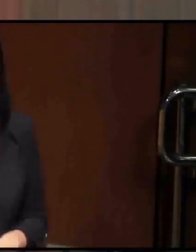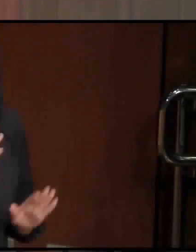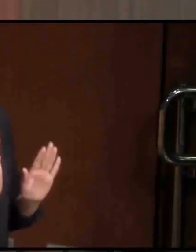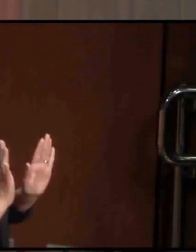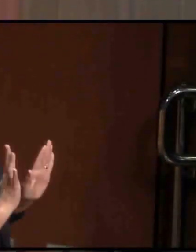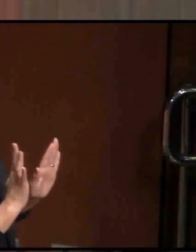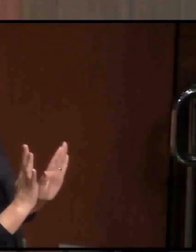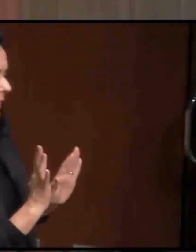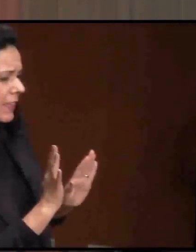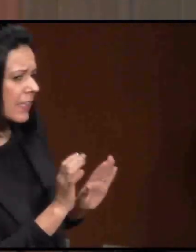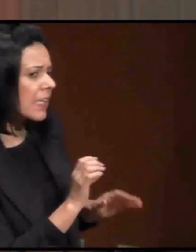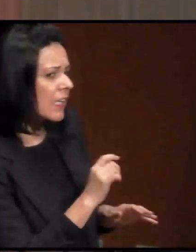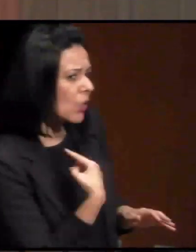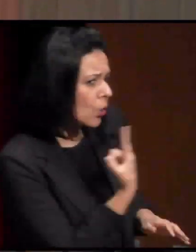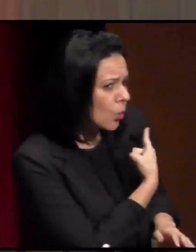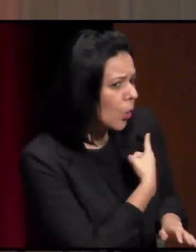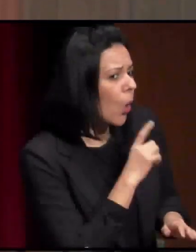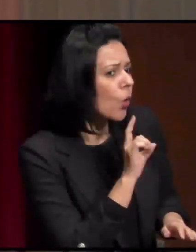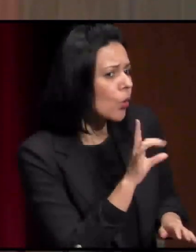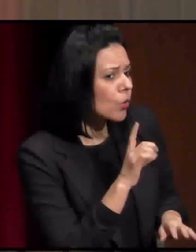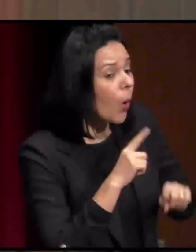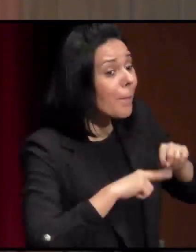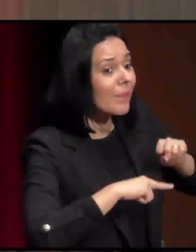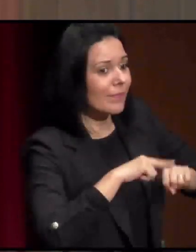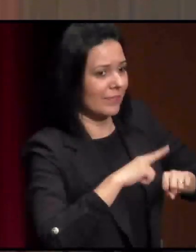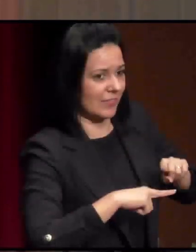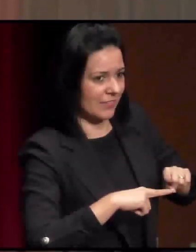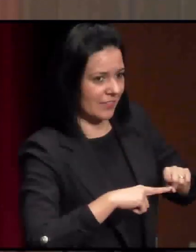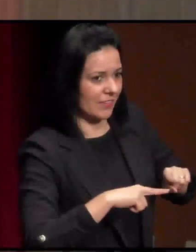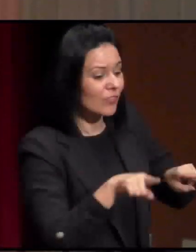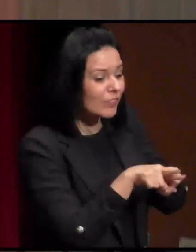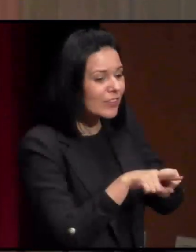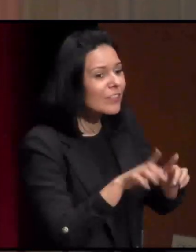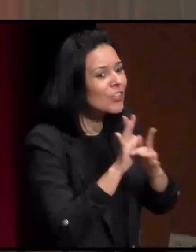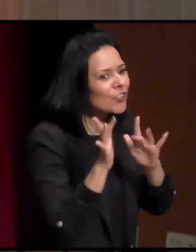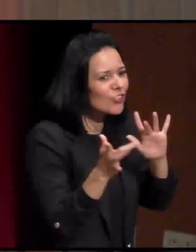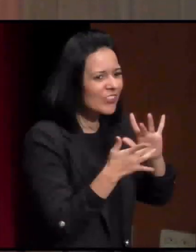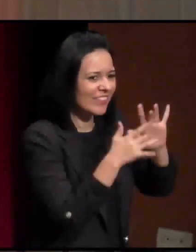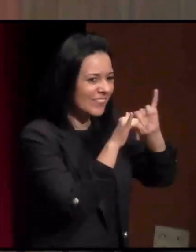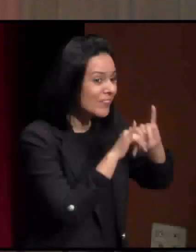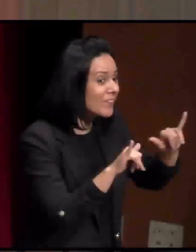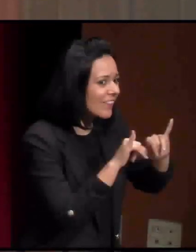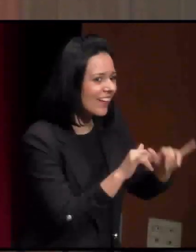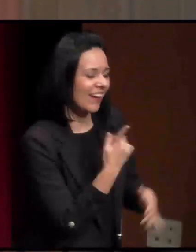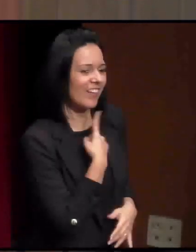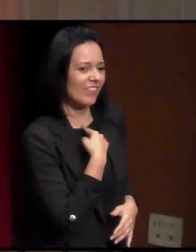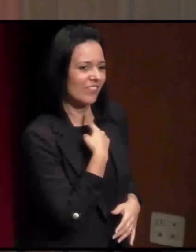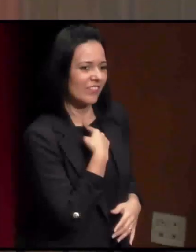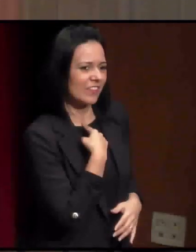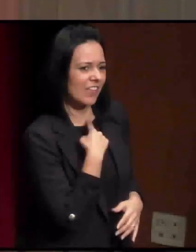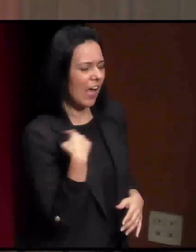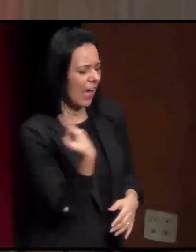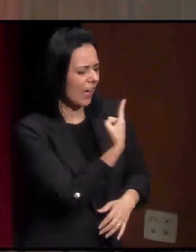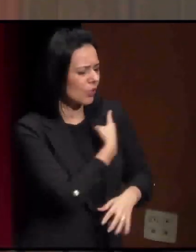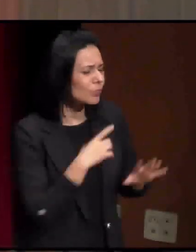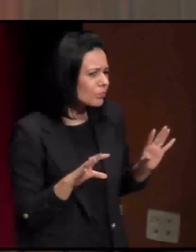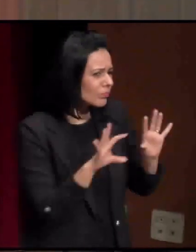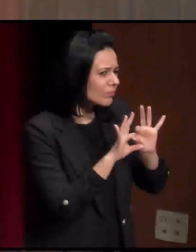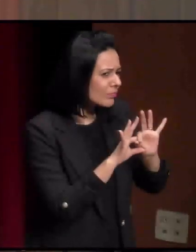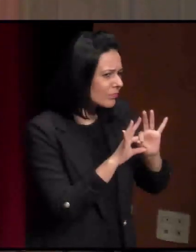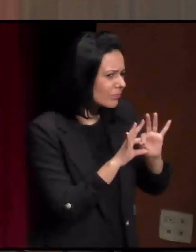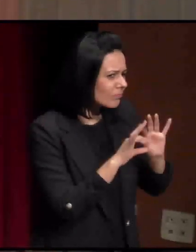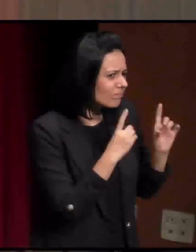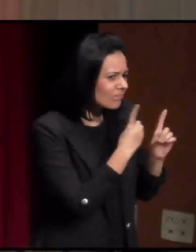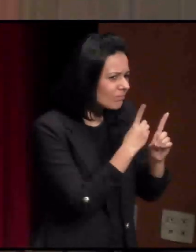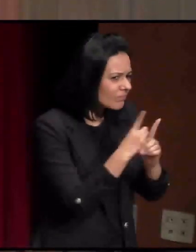verdade, a gente queria só material e só queria falar do amor de Jesus. Certo. Mas quando a gente se reuniu, a gente viu que tinha muito,